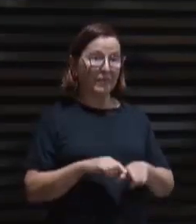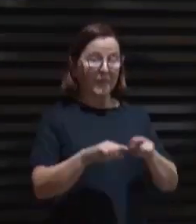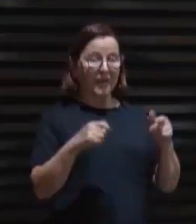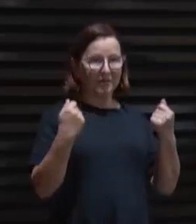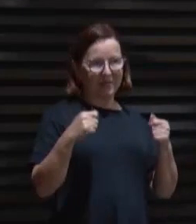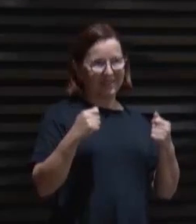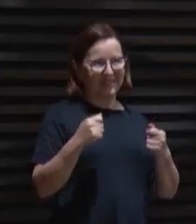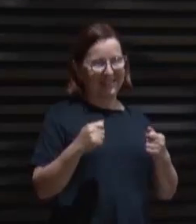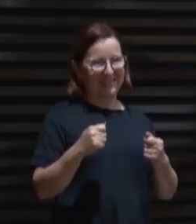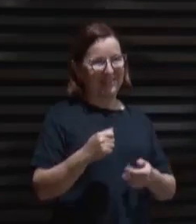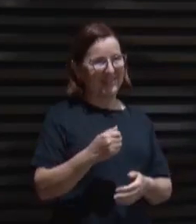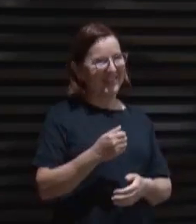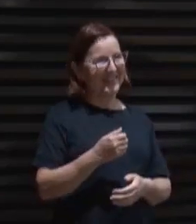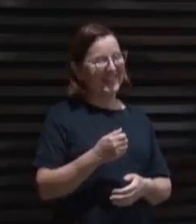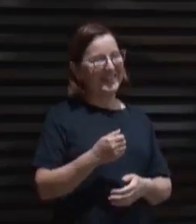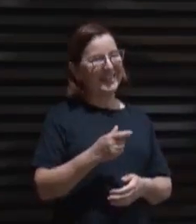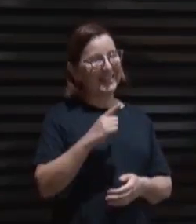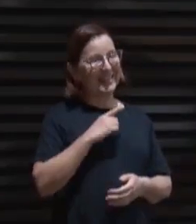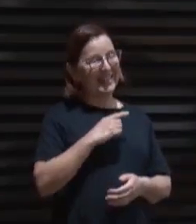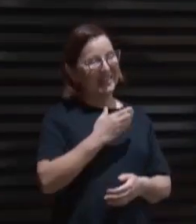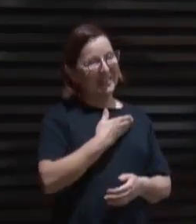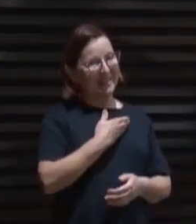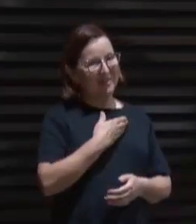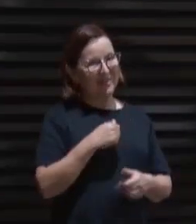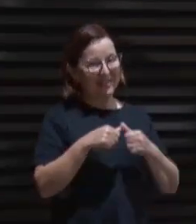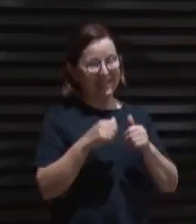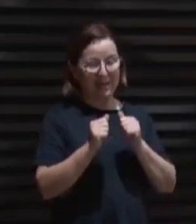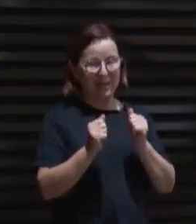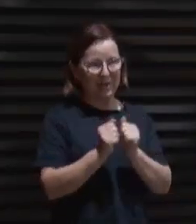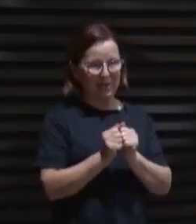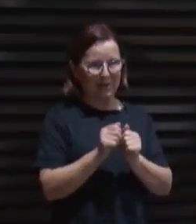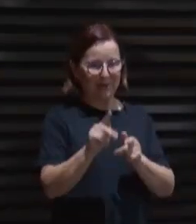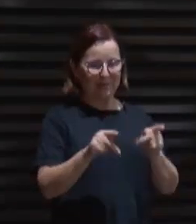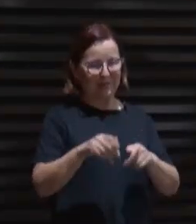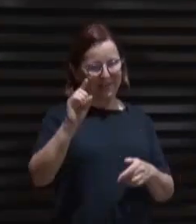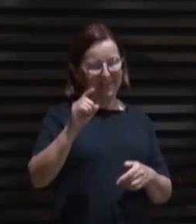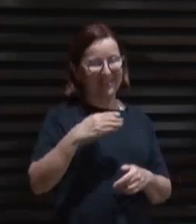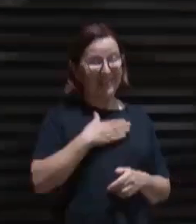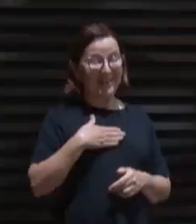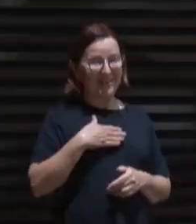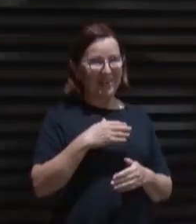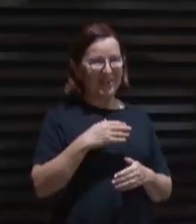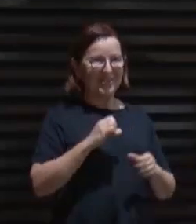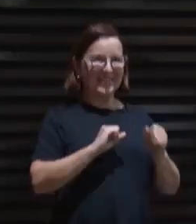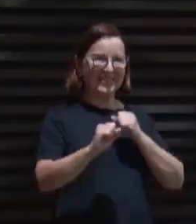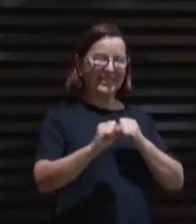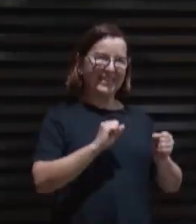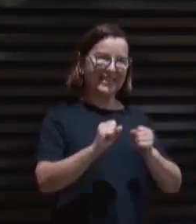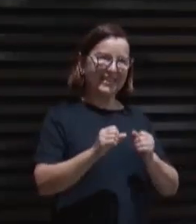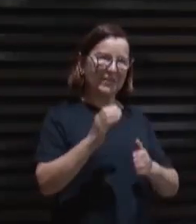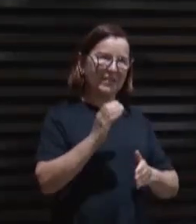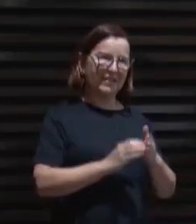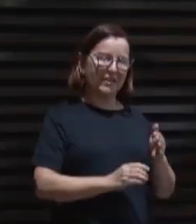companhia do povo de Deus. Eu gosto muito daquele Salmo 16, que ele... Veja se é o versículo 3,